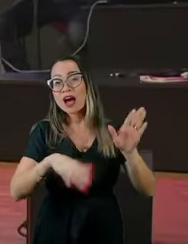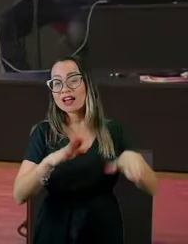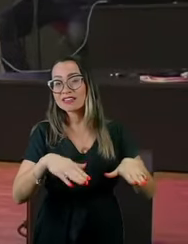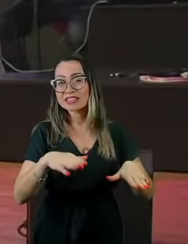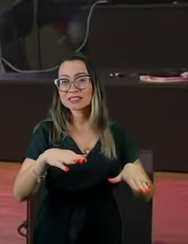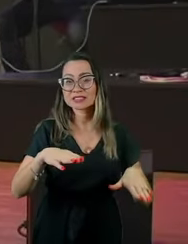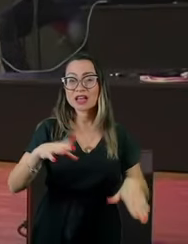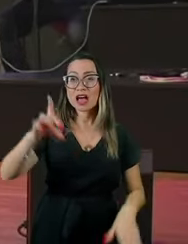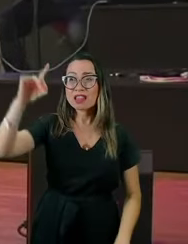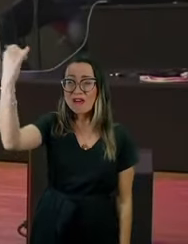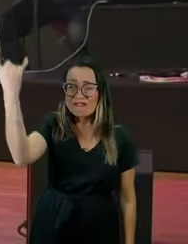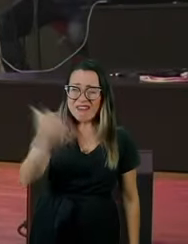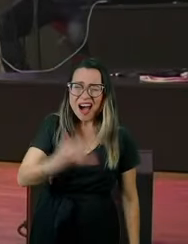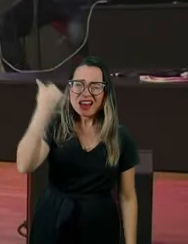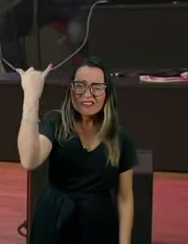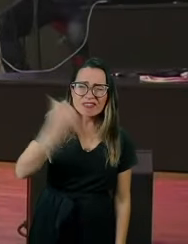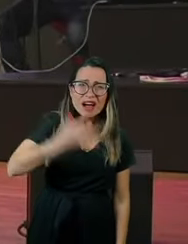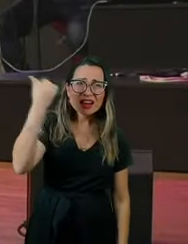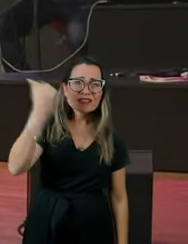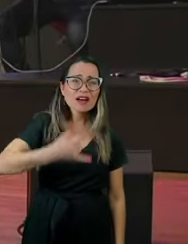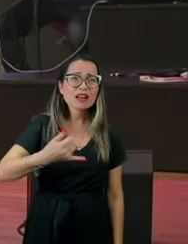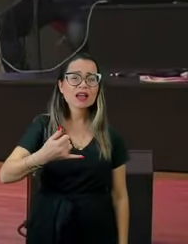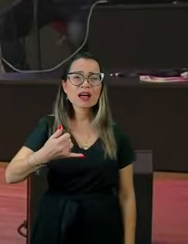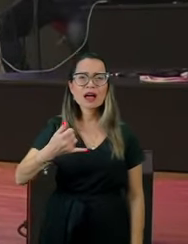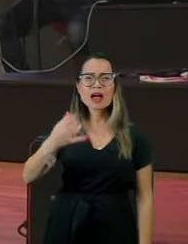As pessoas ao seu redor começam a falar.